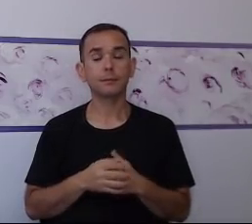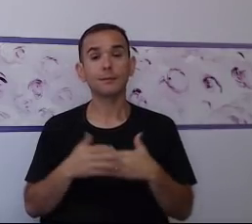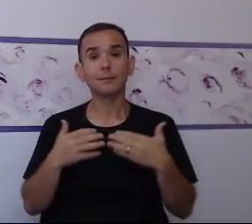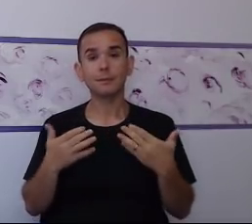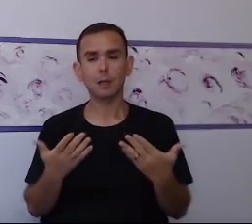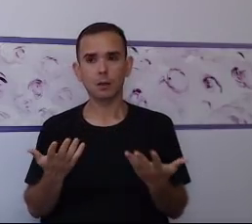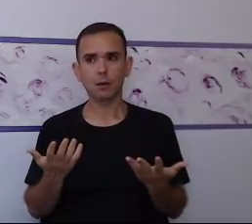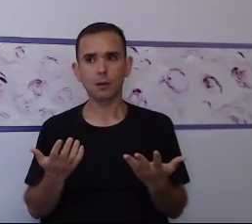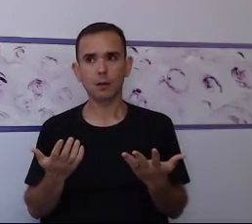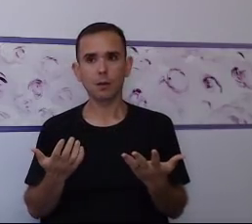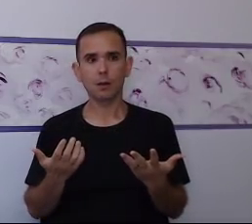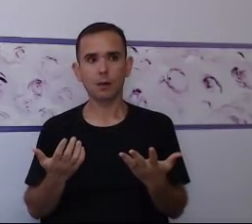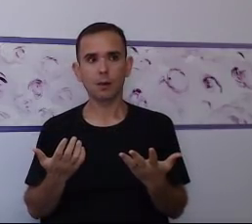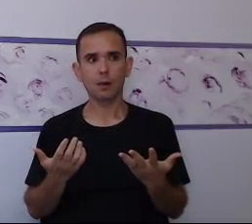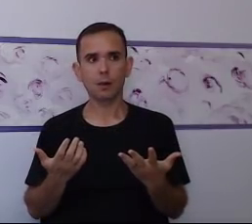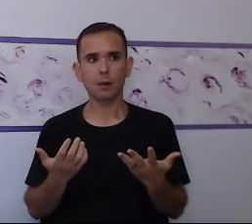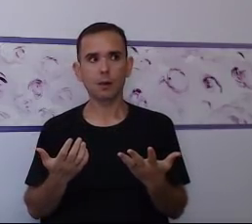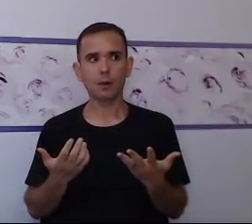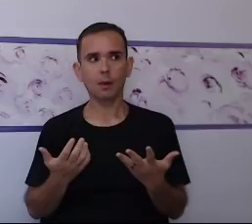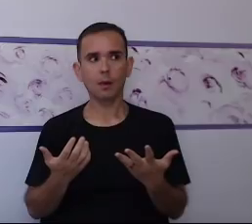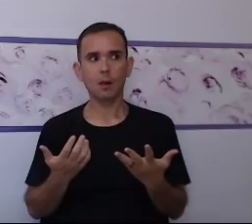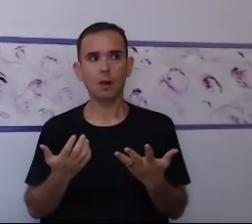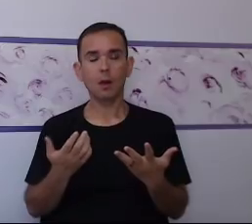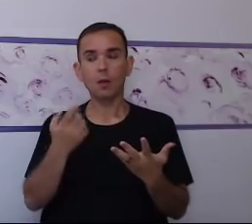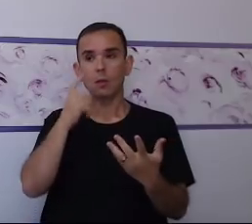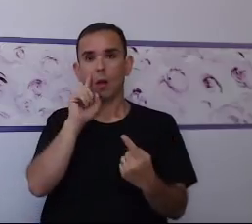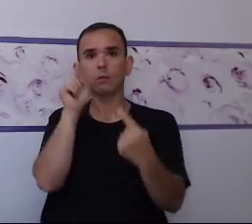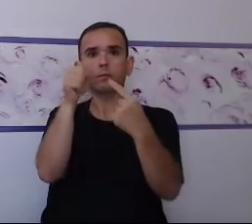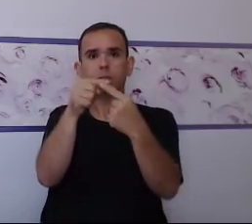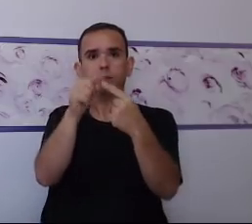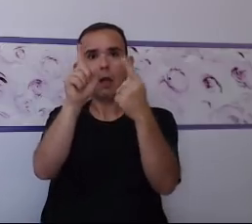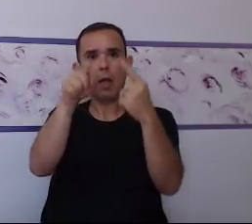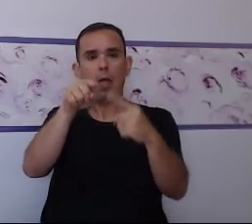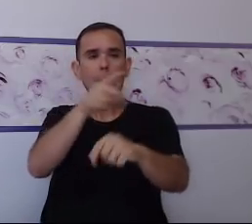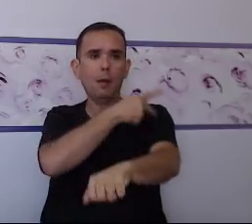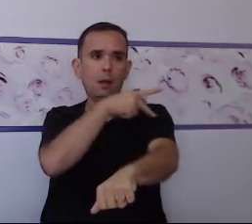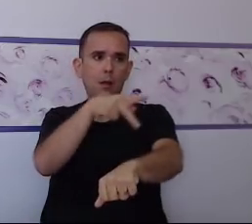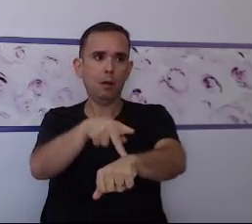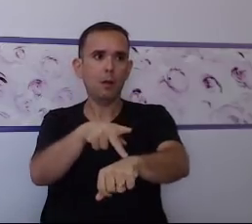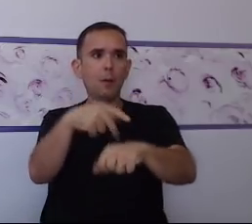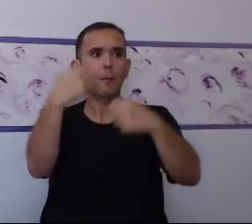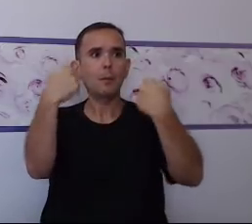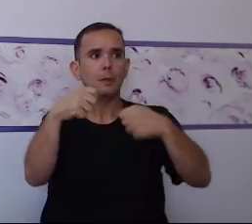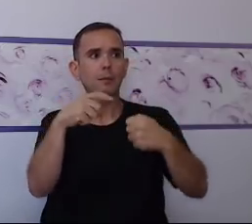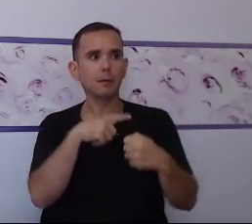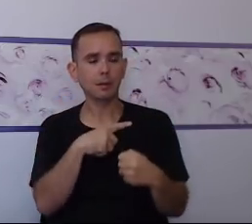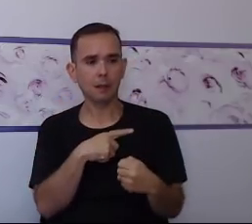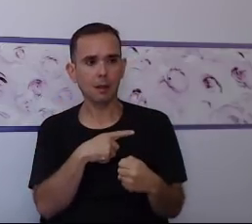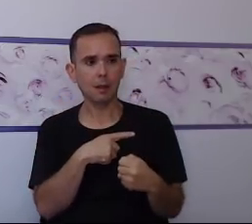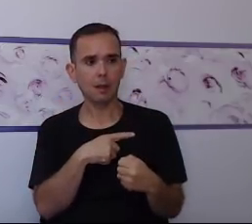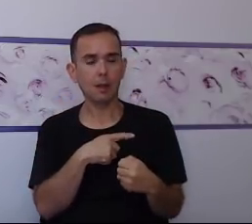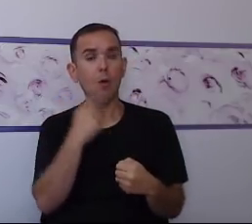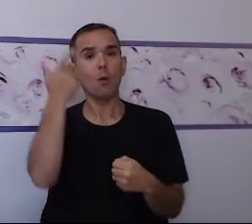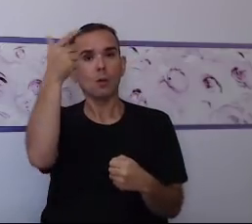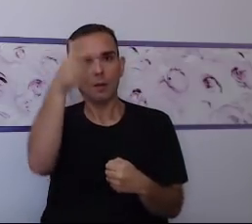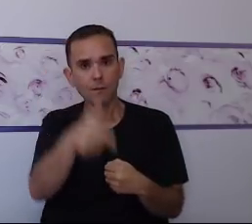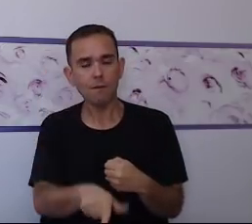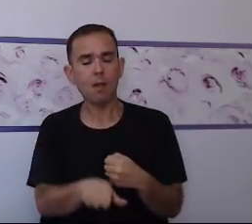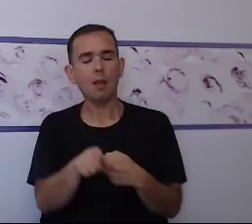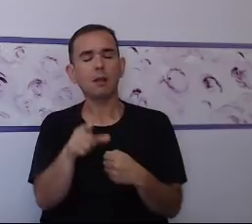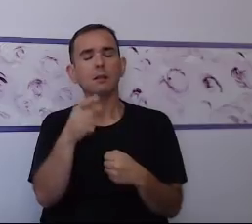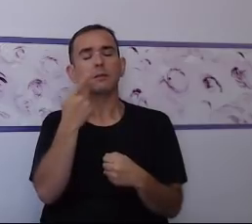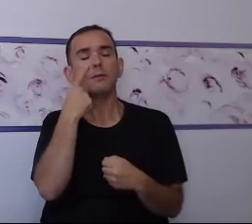Então, nosso fim é pedagógico. Então, nós precisamos trazer novamente a definição